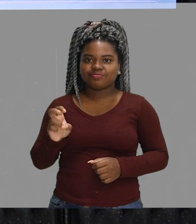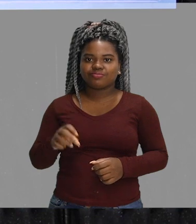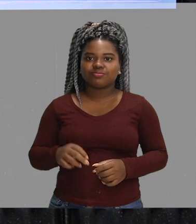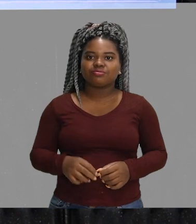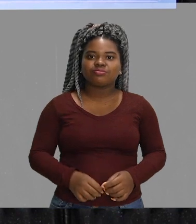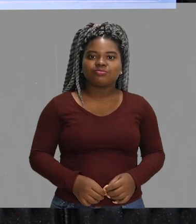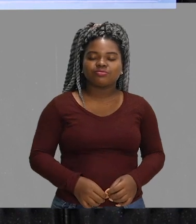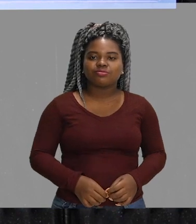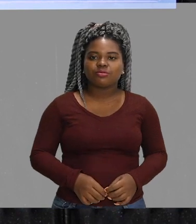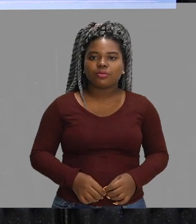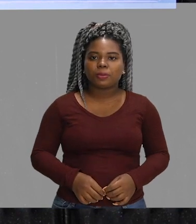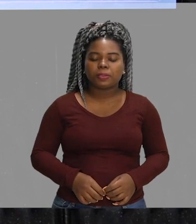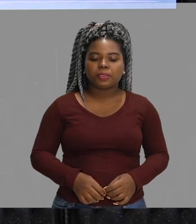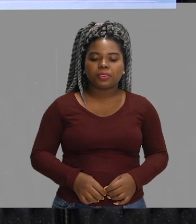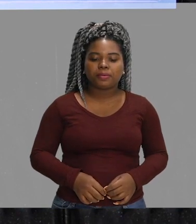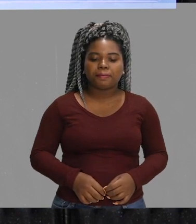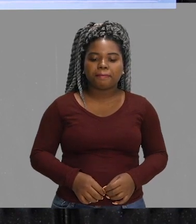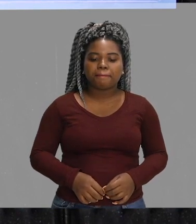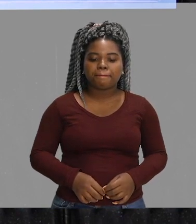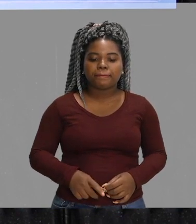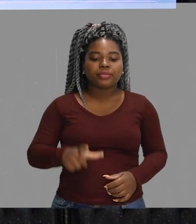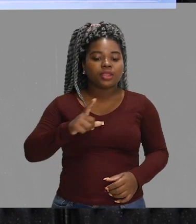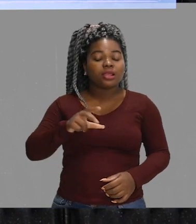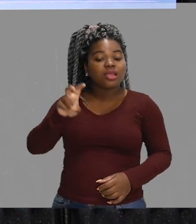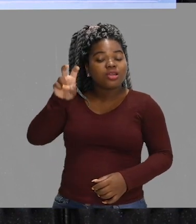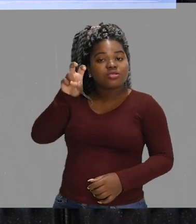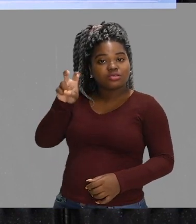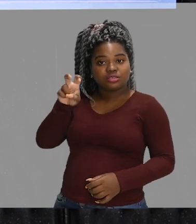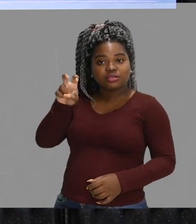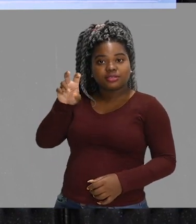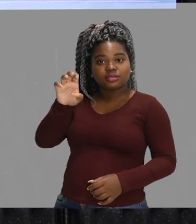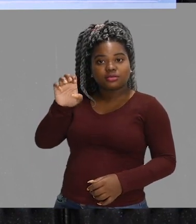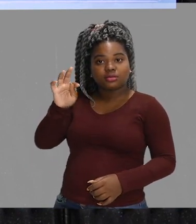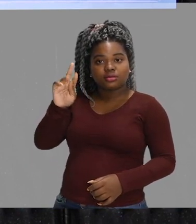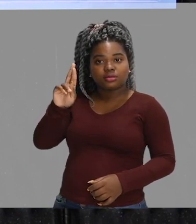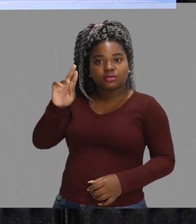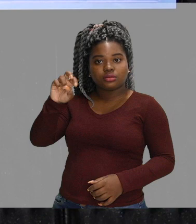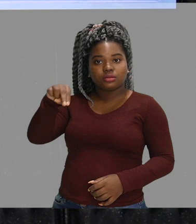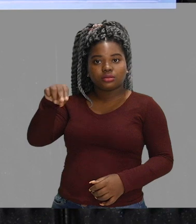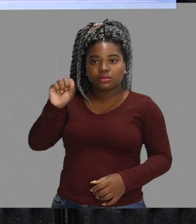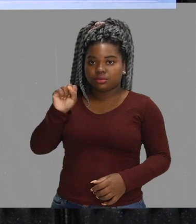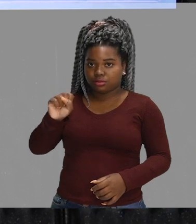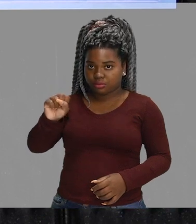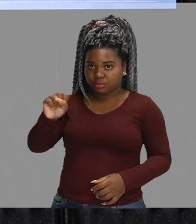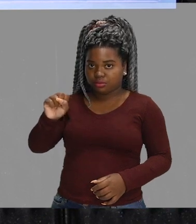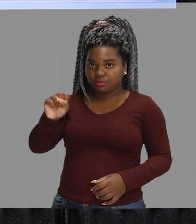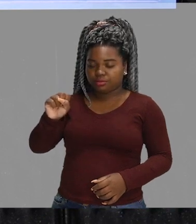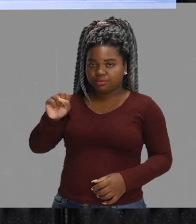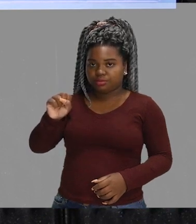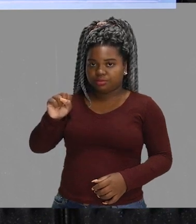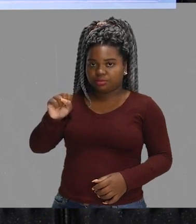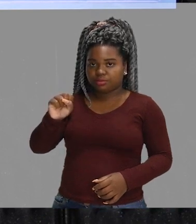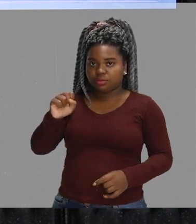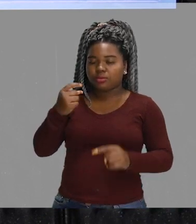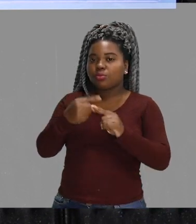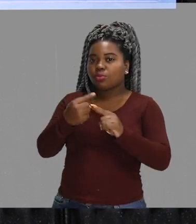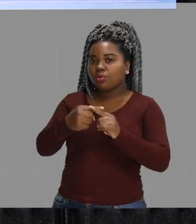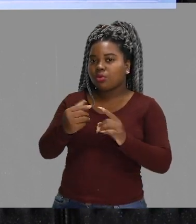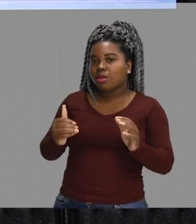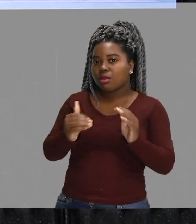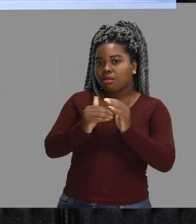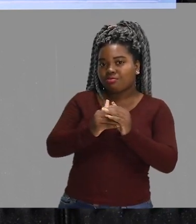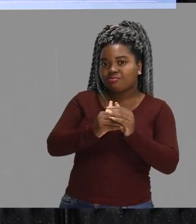localizá-lo em período e em família. Podemos localizar o elemento. Então,